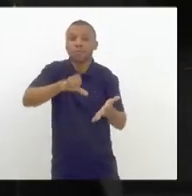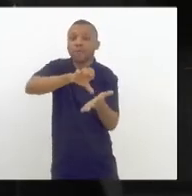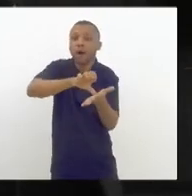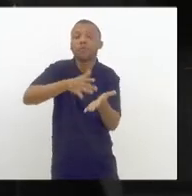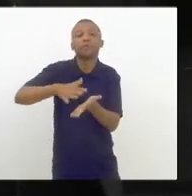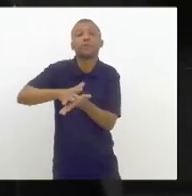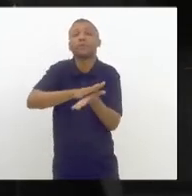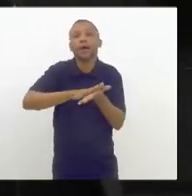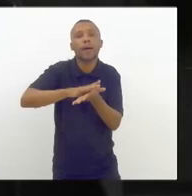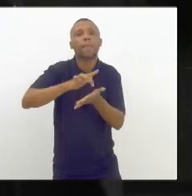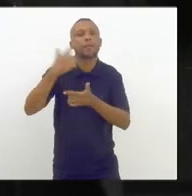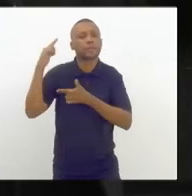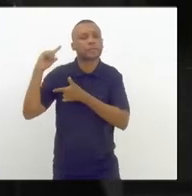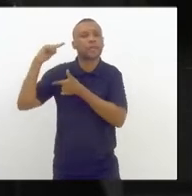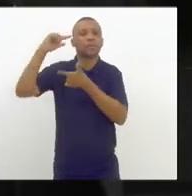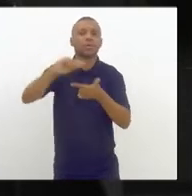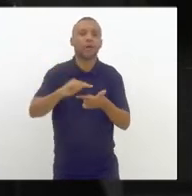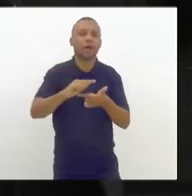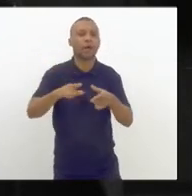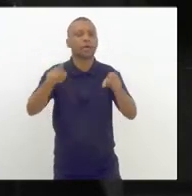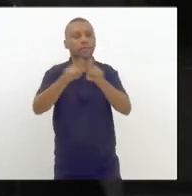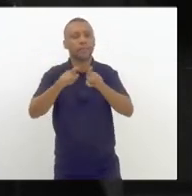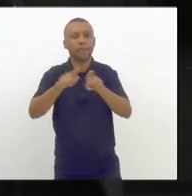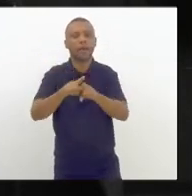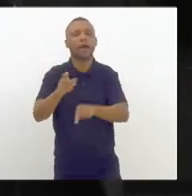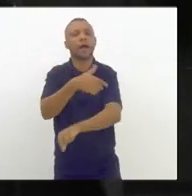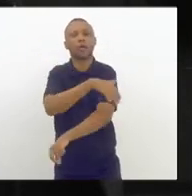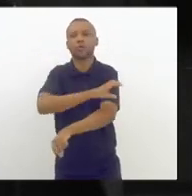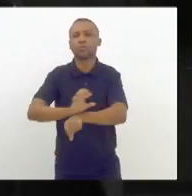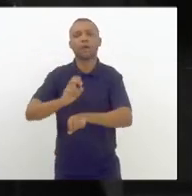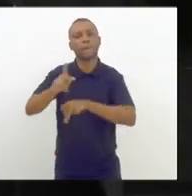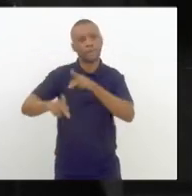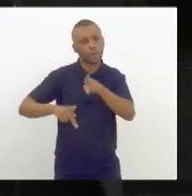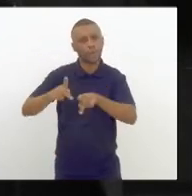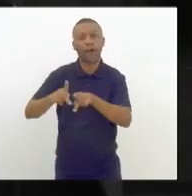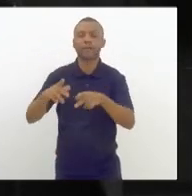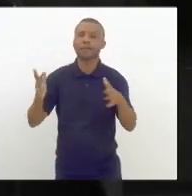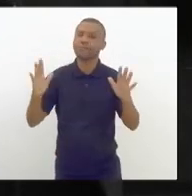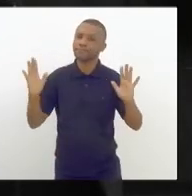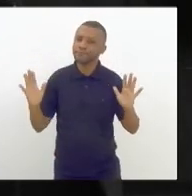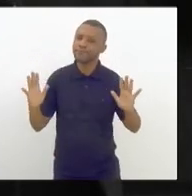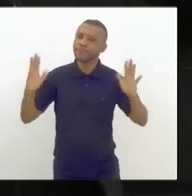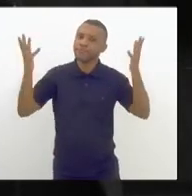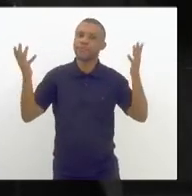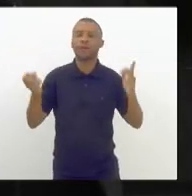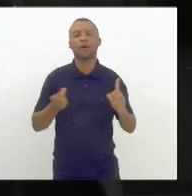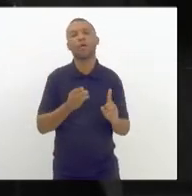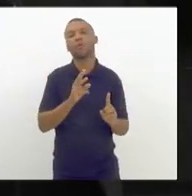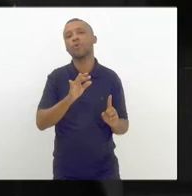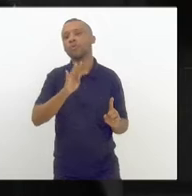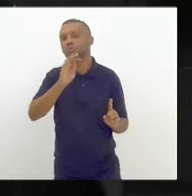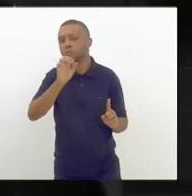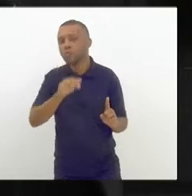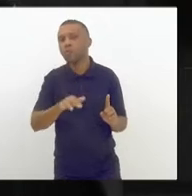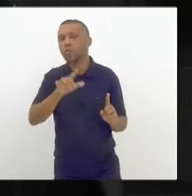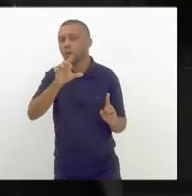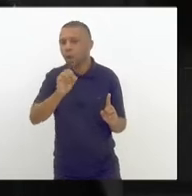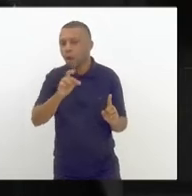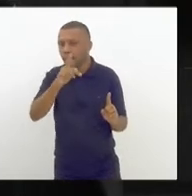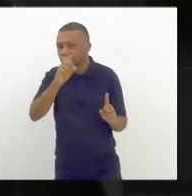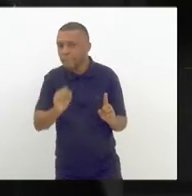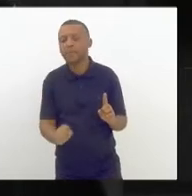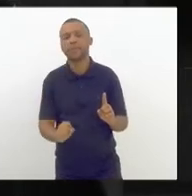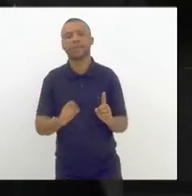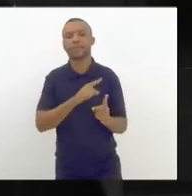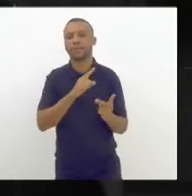do Samba de Raiz e o reconhecimento da cultura popular é de modo geral Então viva Hilton Lopes mentes